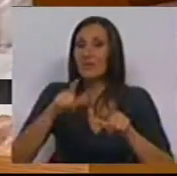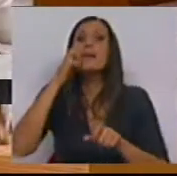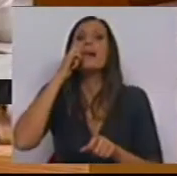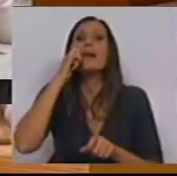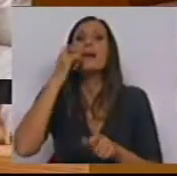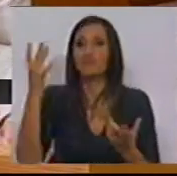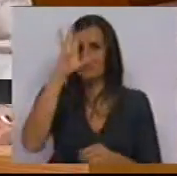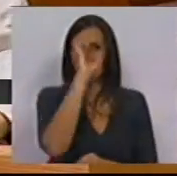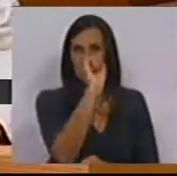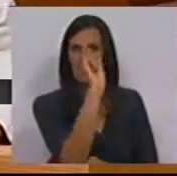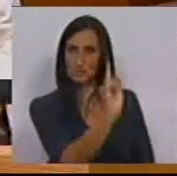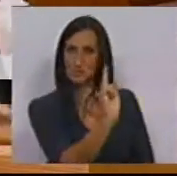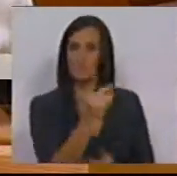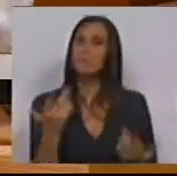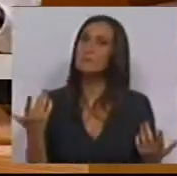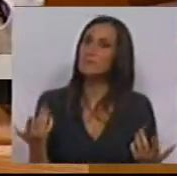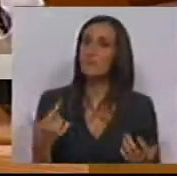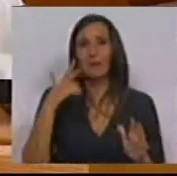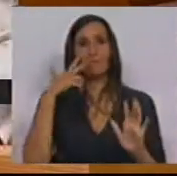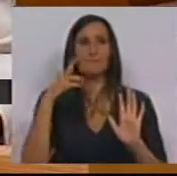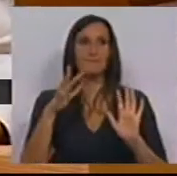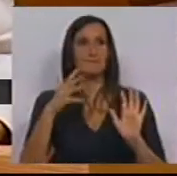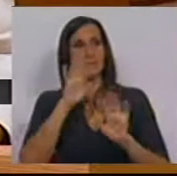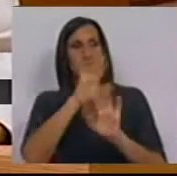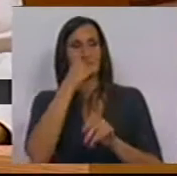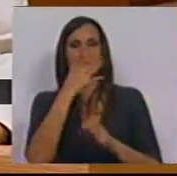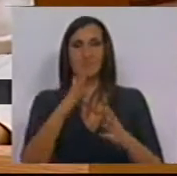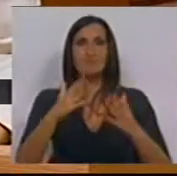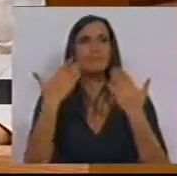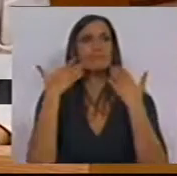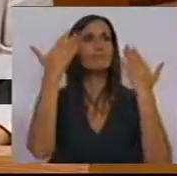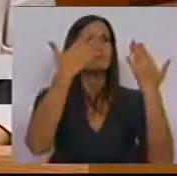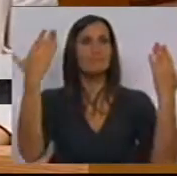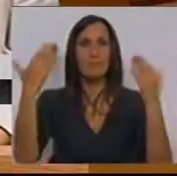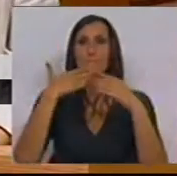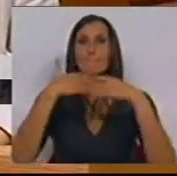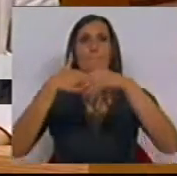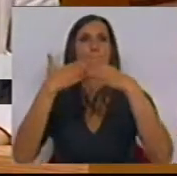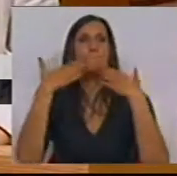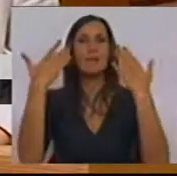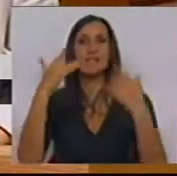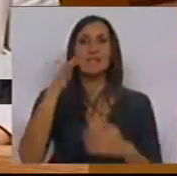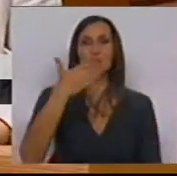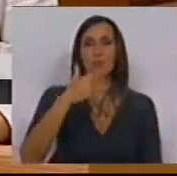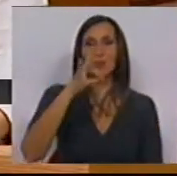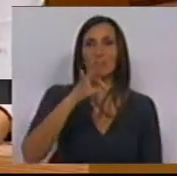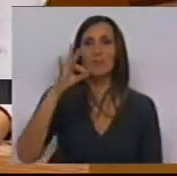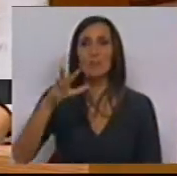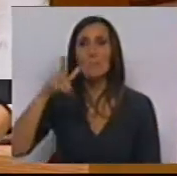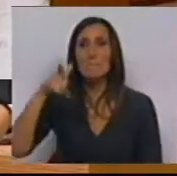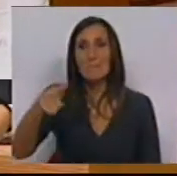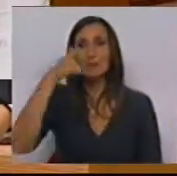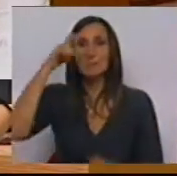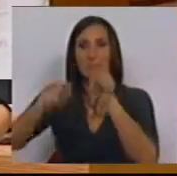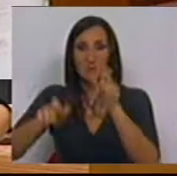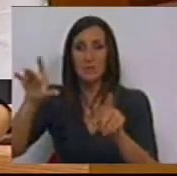Estado. Feito o reconhecimento, saúdo cerca de 44 mil cidadãos e